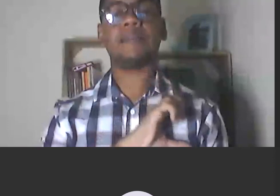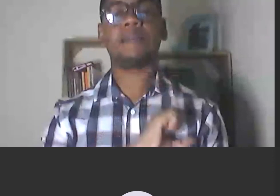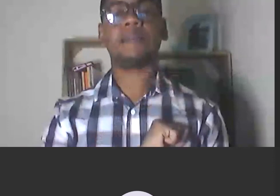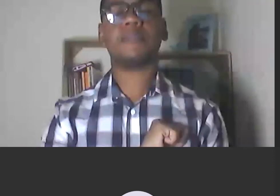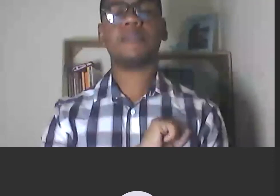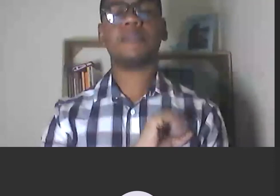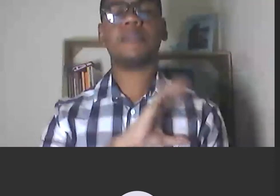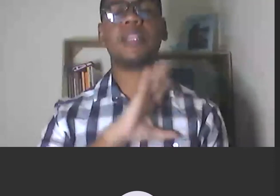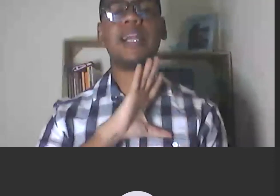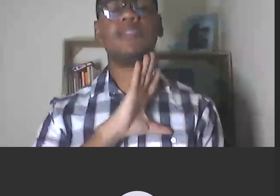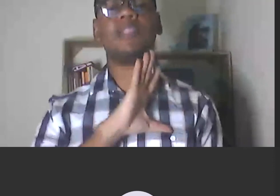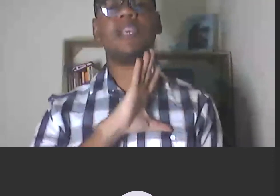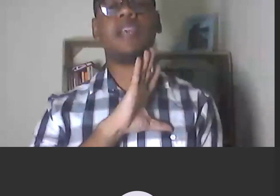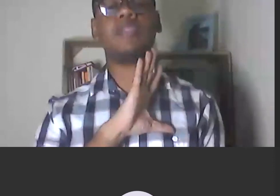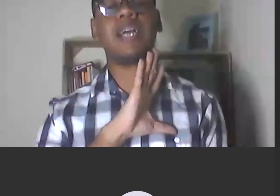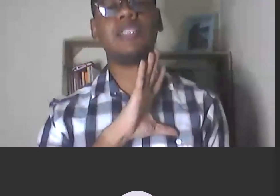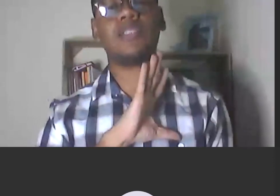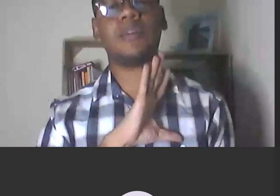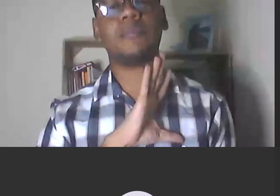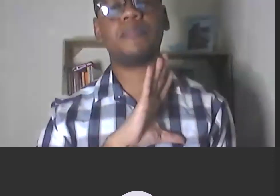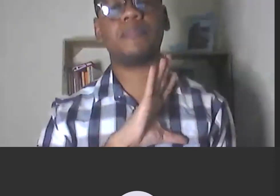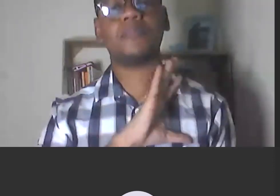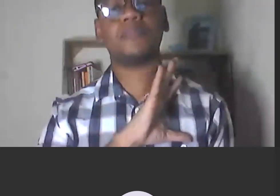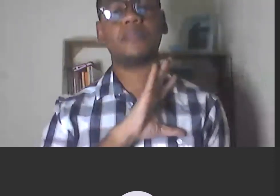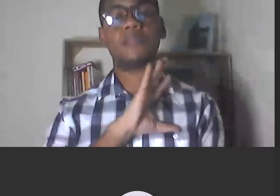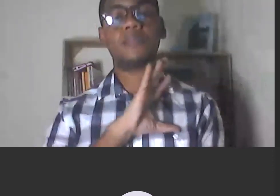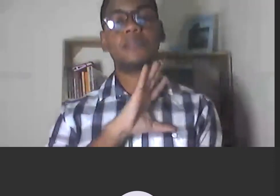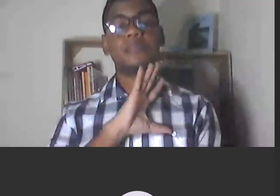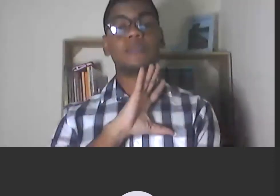Amar. Lado esquerdo, tá, gente? Ó.